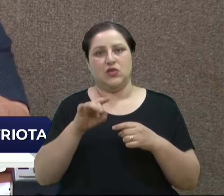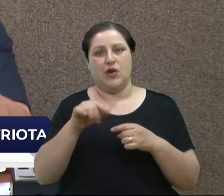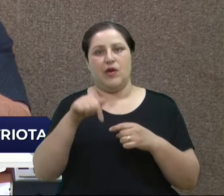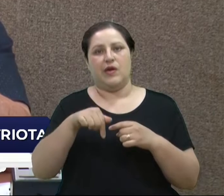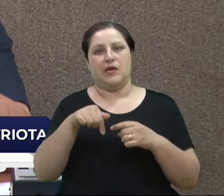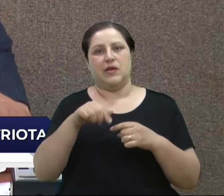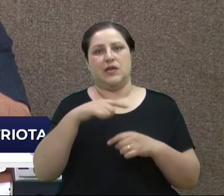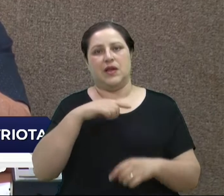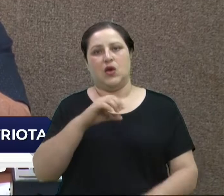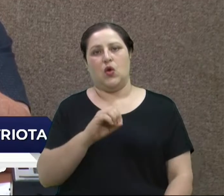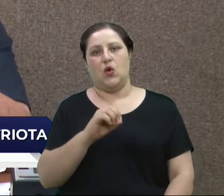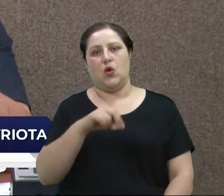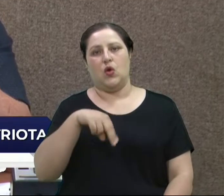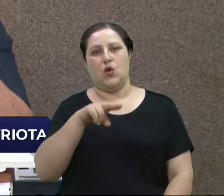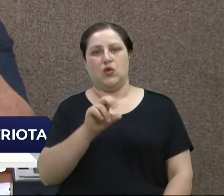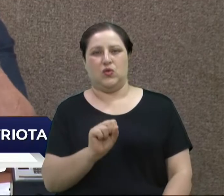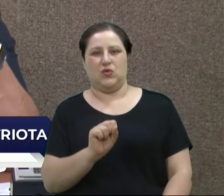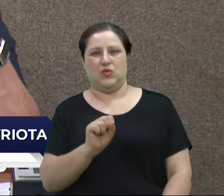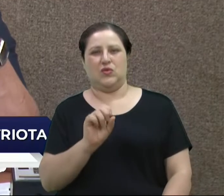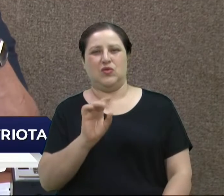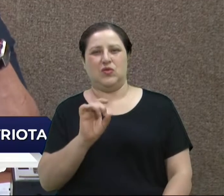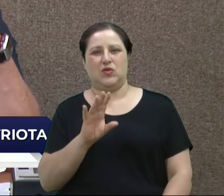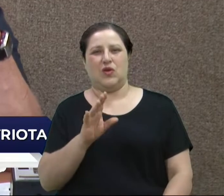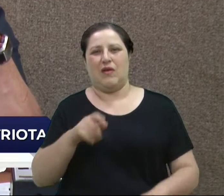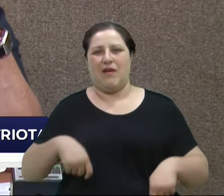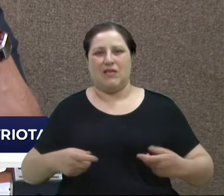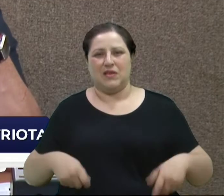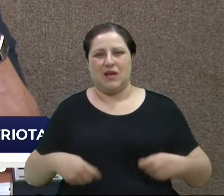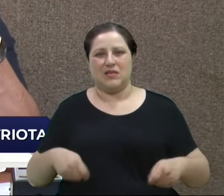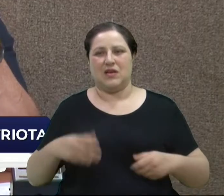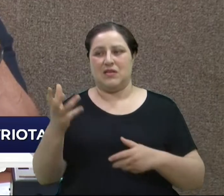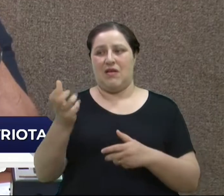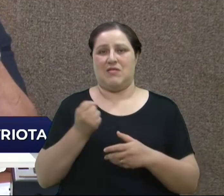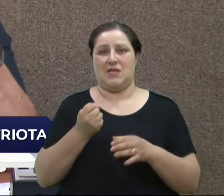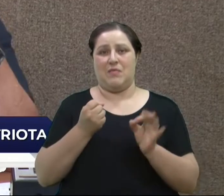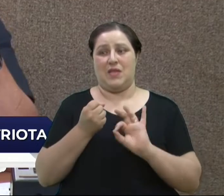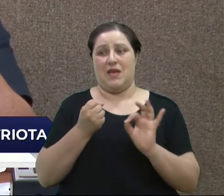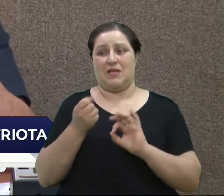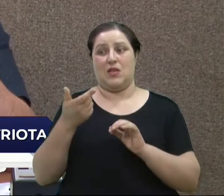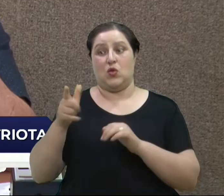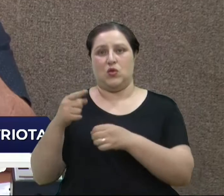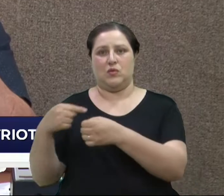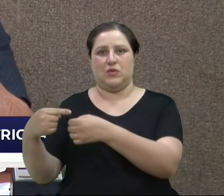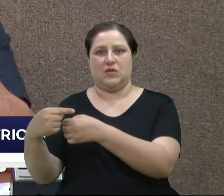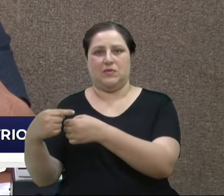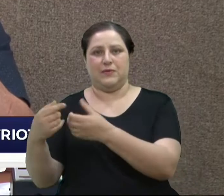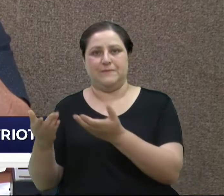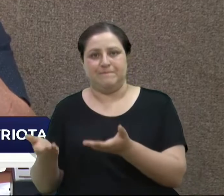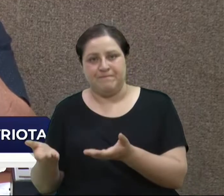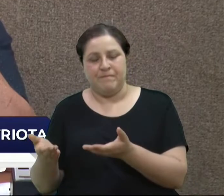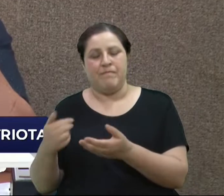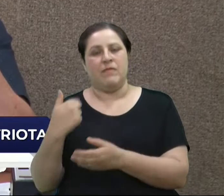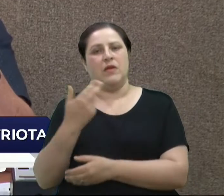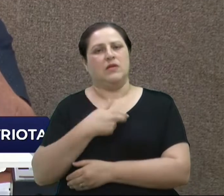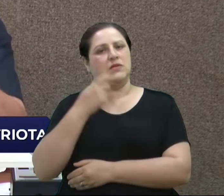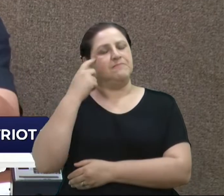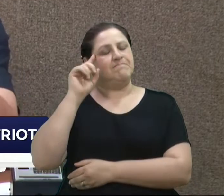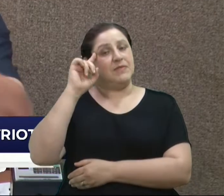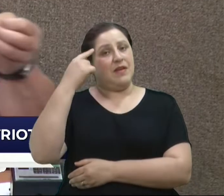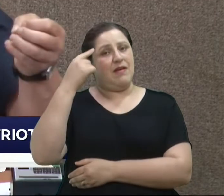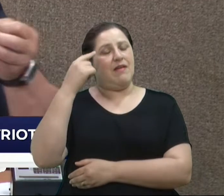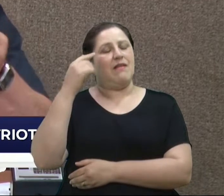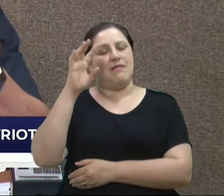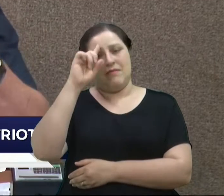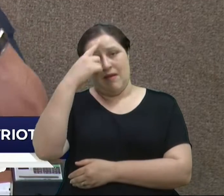o ônus, né? Então, eu quero deixar aqui essa ideia, para que a gente comece a pensar, claro, temos